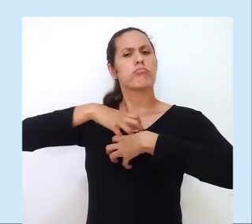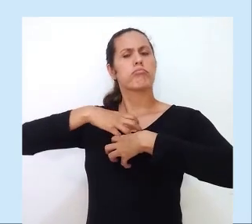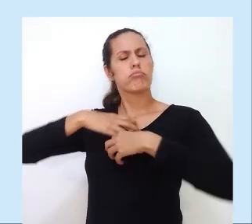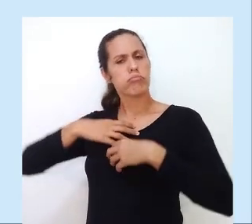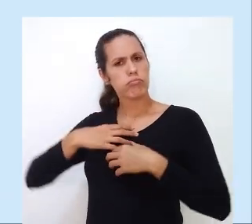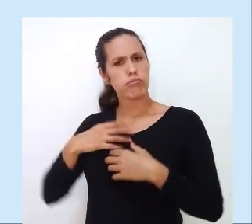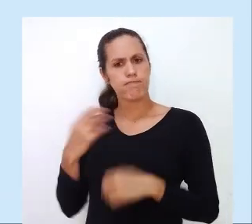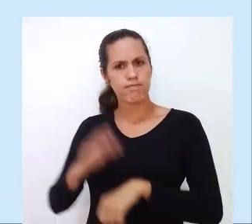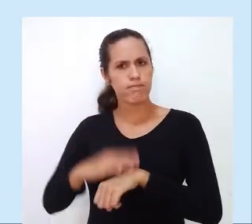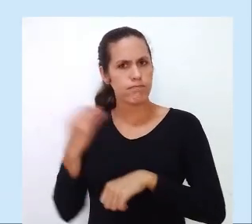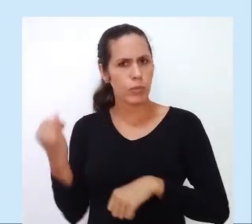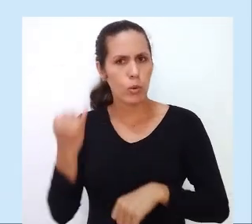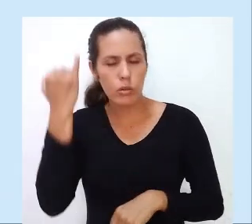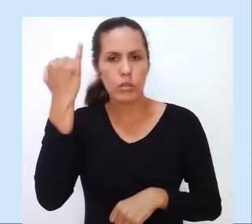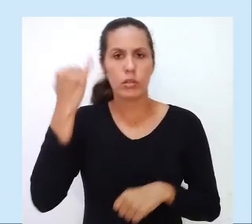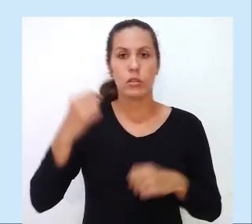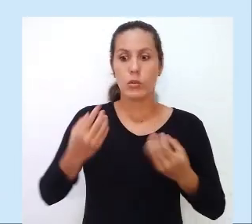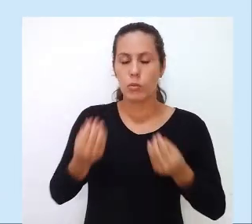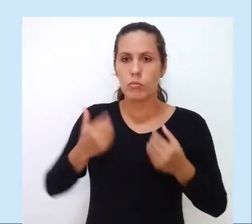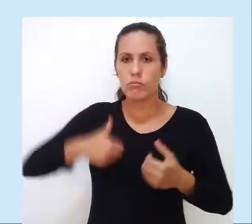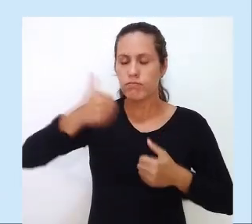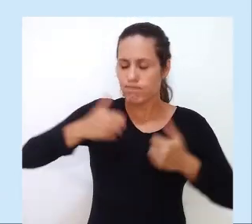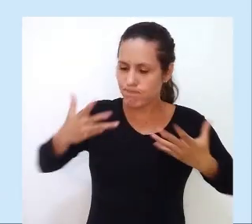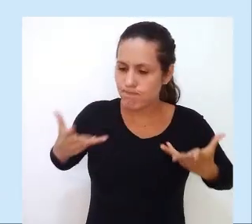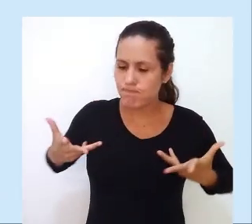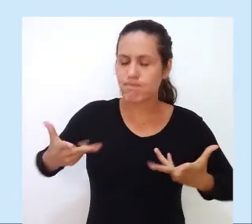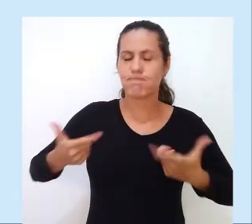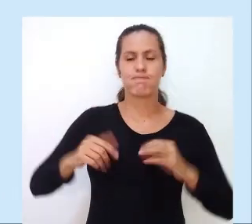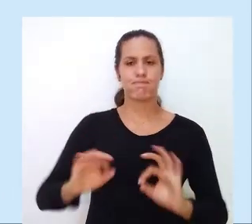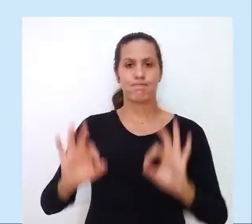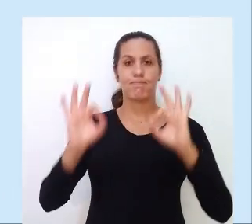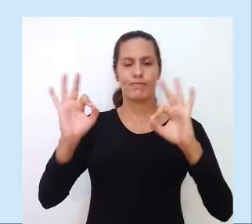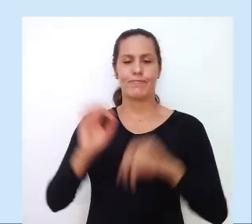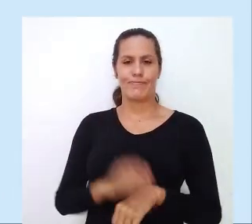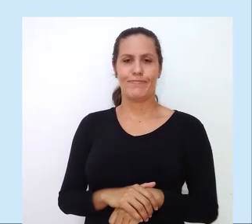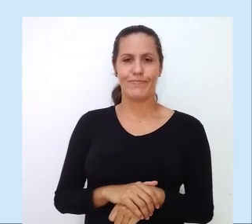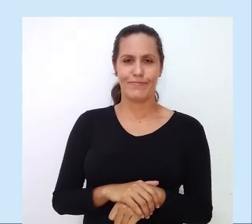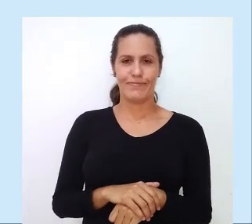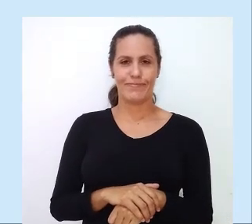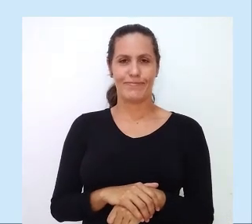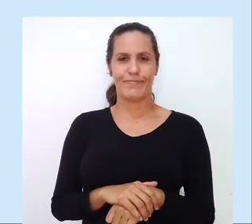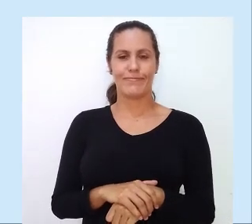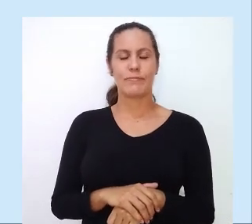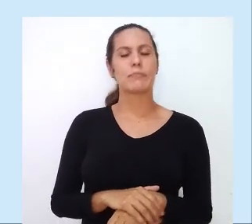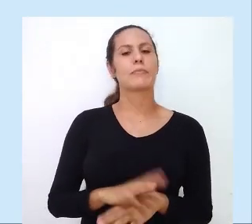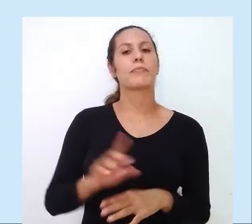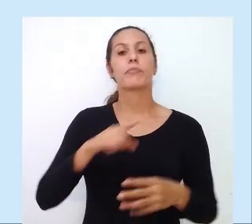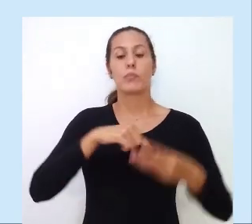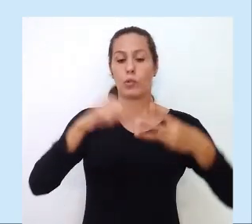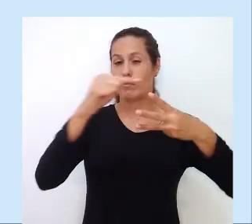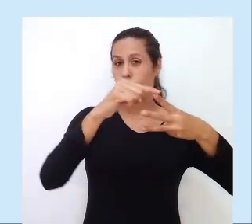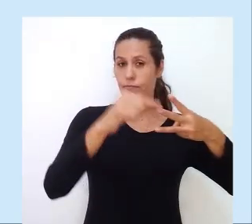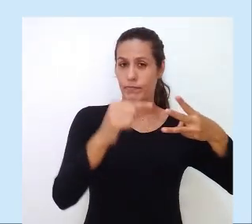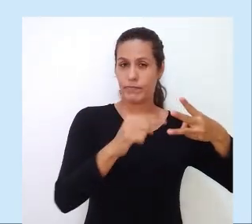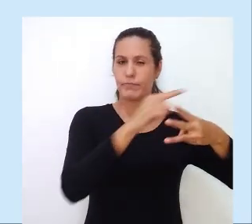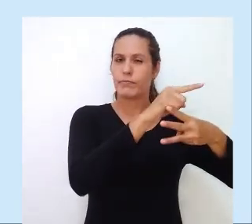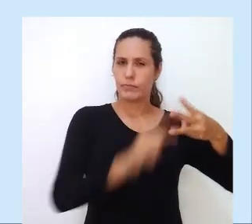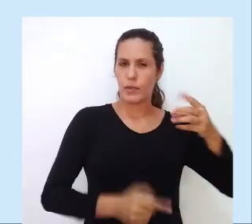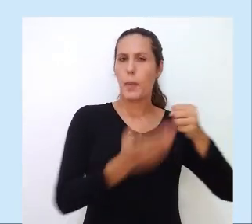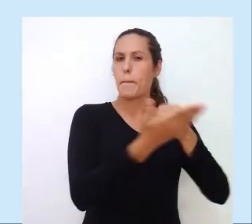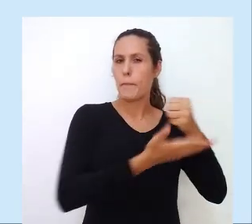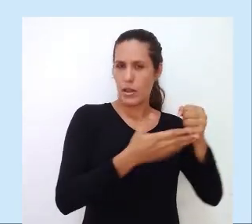atuantes e como é rico o teatro pernambucano. Então, vamos seguindo. Além dos 3